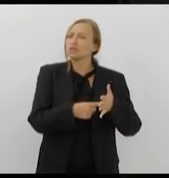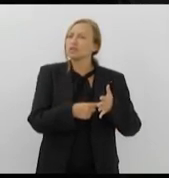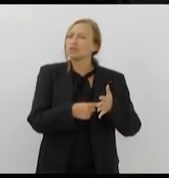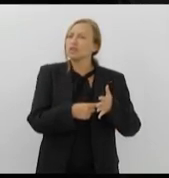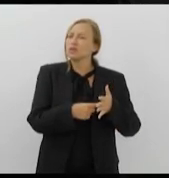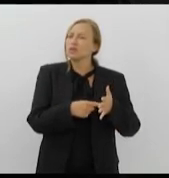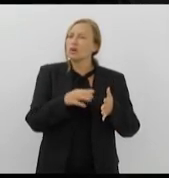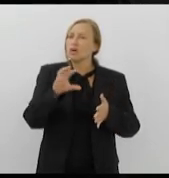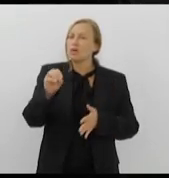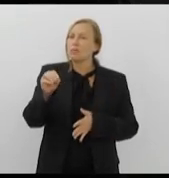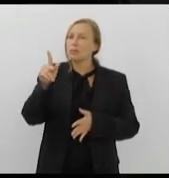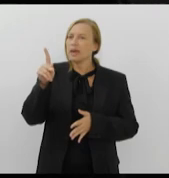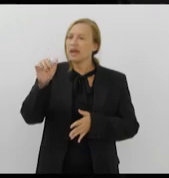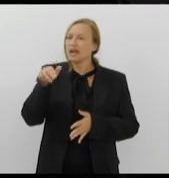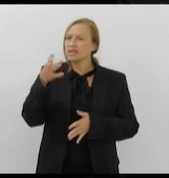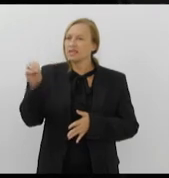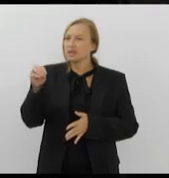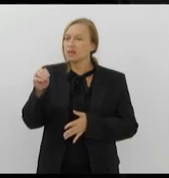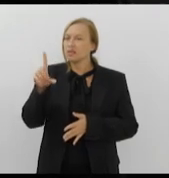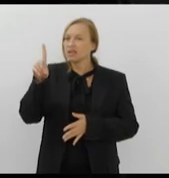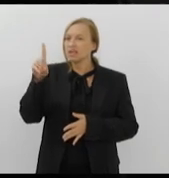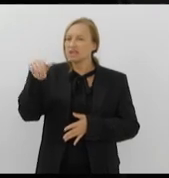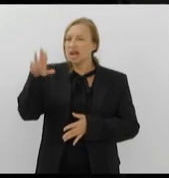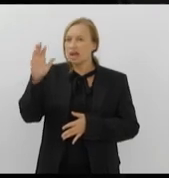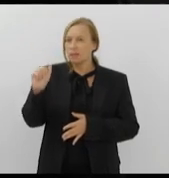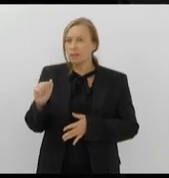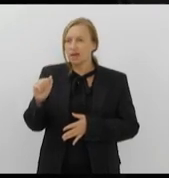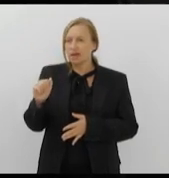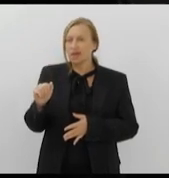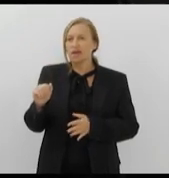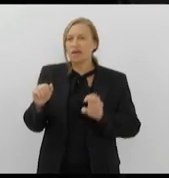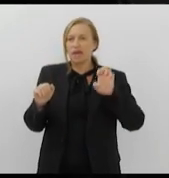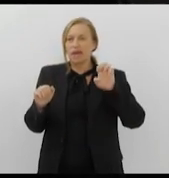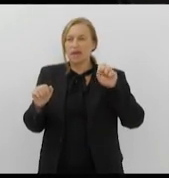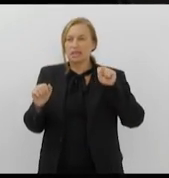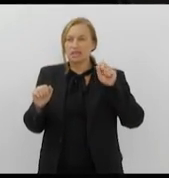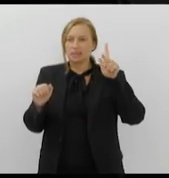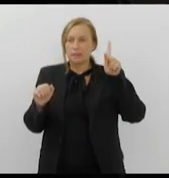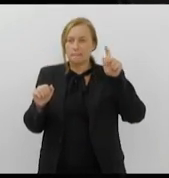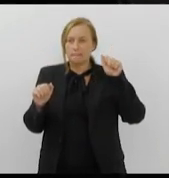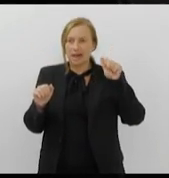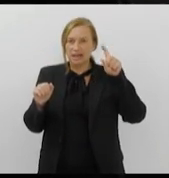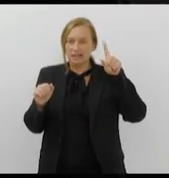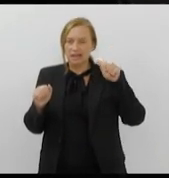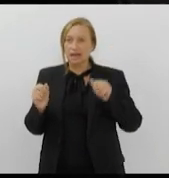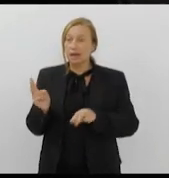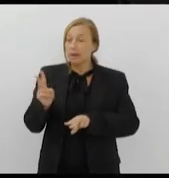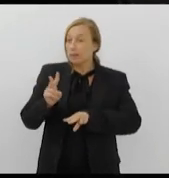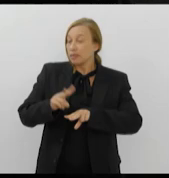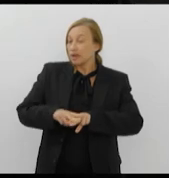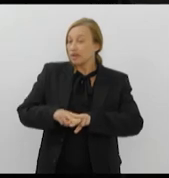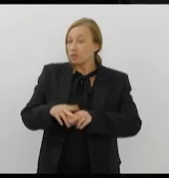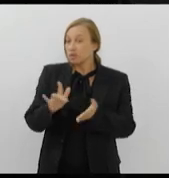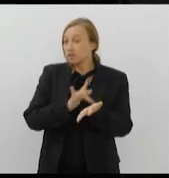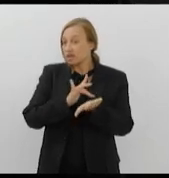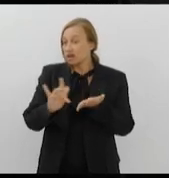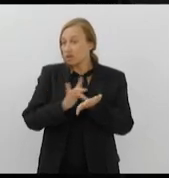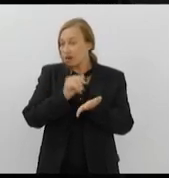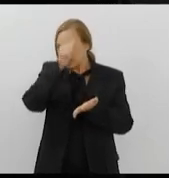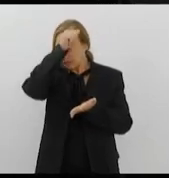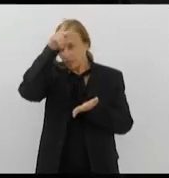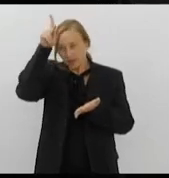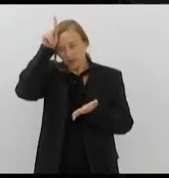Operação Damas de Espadas, onde foram apreendidos celulares da prefeita, do seu chefe de gabinete, e